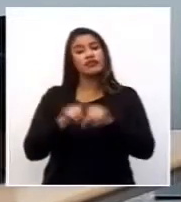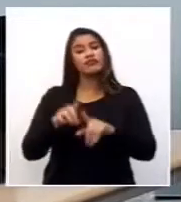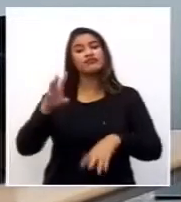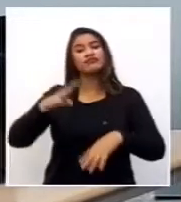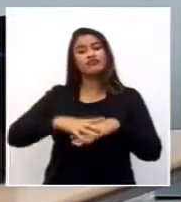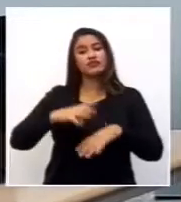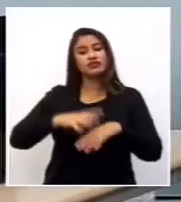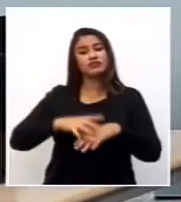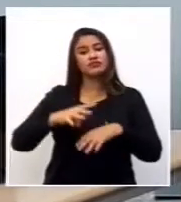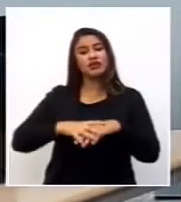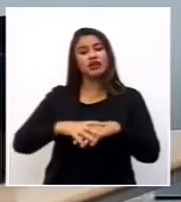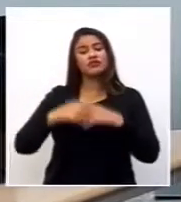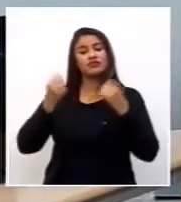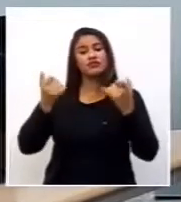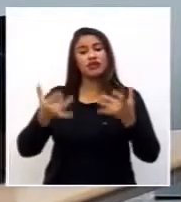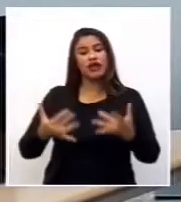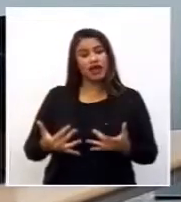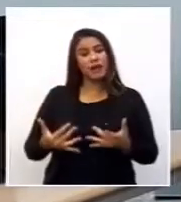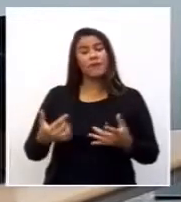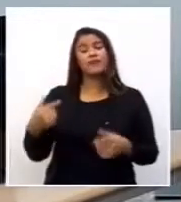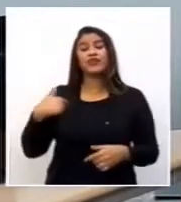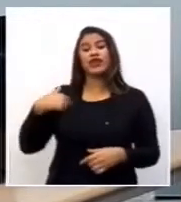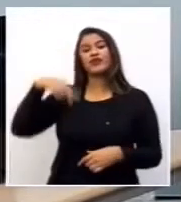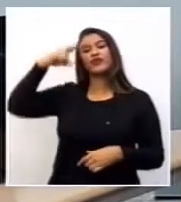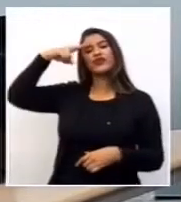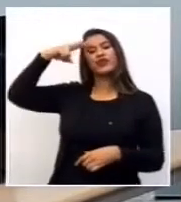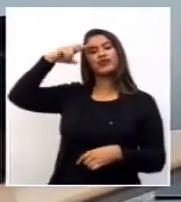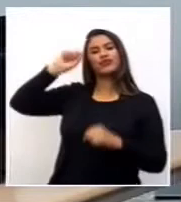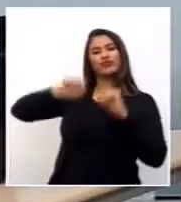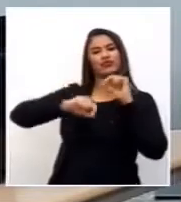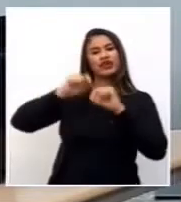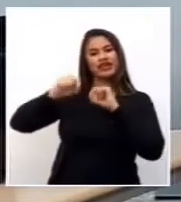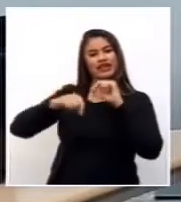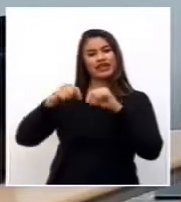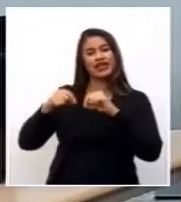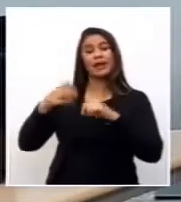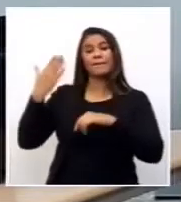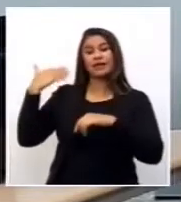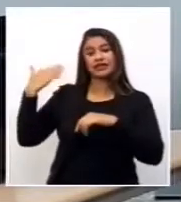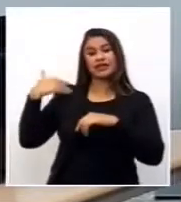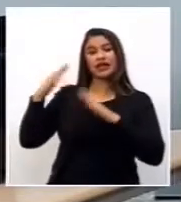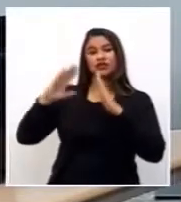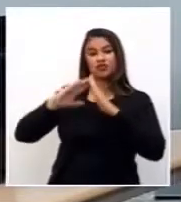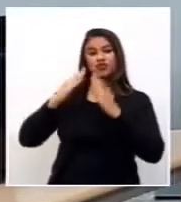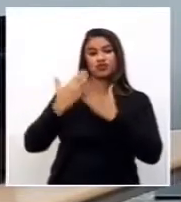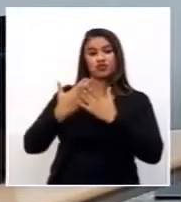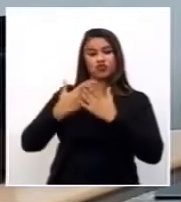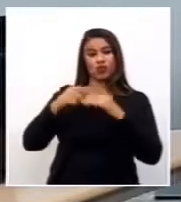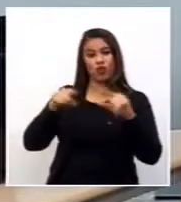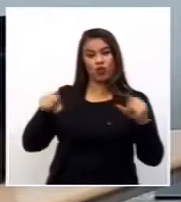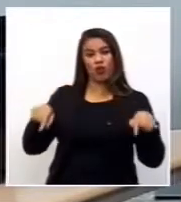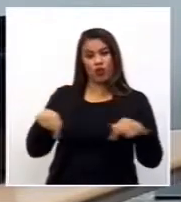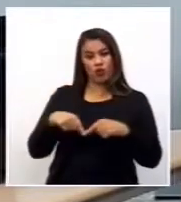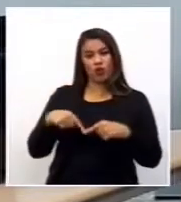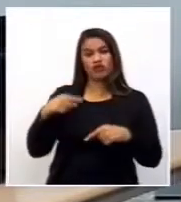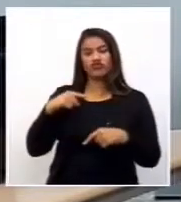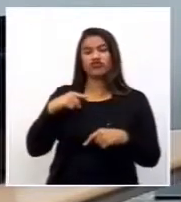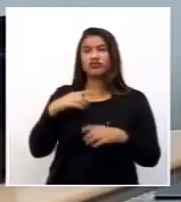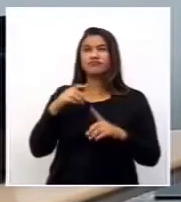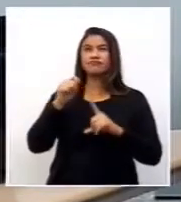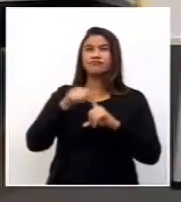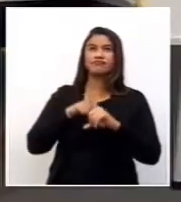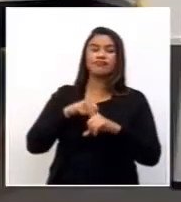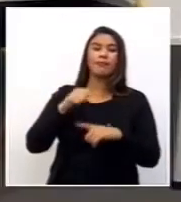quando você acabou de discorrer, me lembrei agora de um acontecimento quando eu atuava em sala de aula, principalmente nesse período do mês de maio, né,